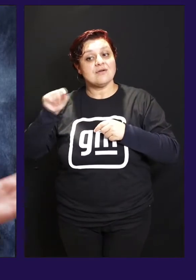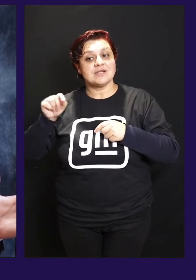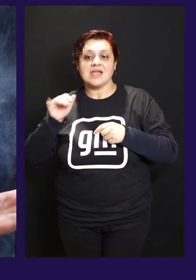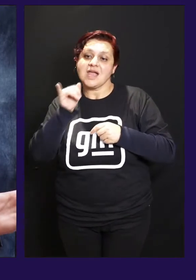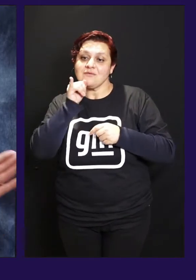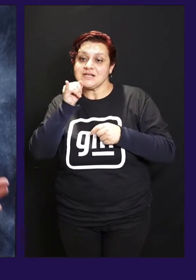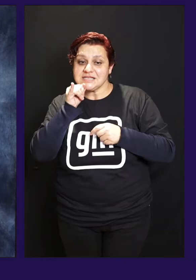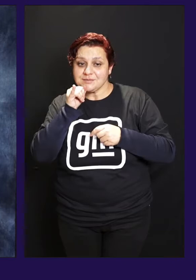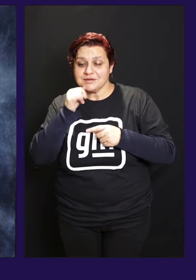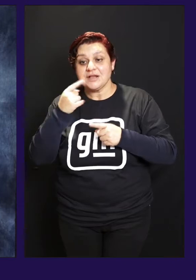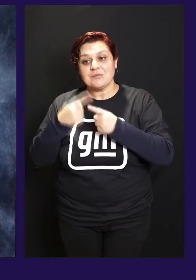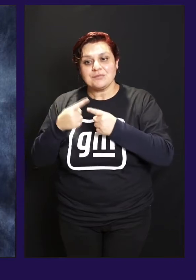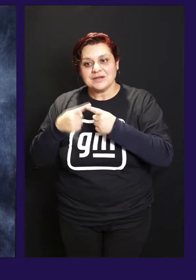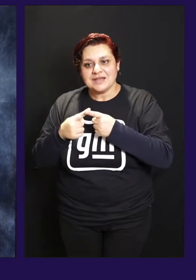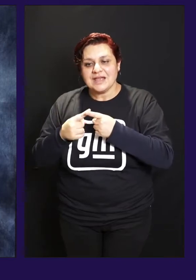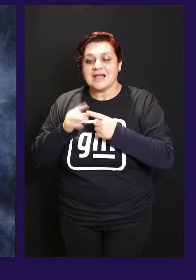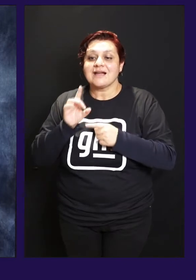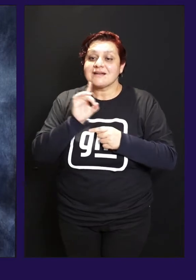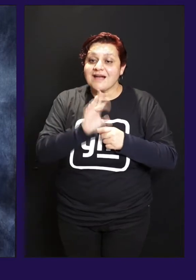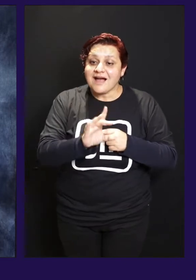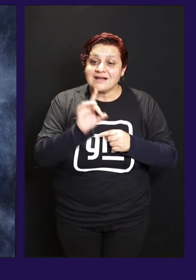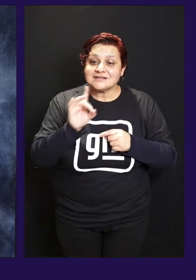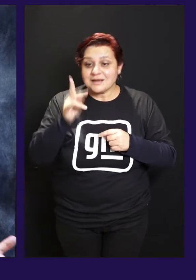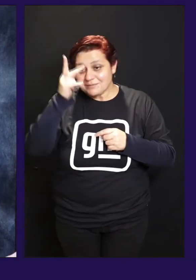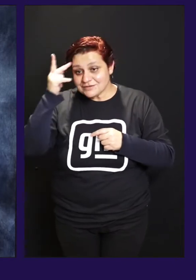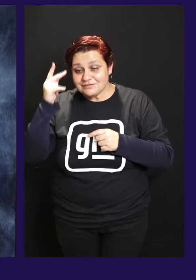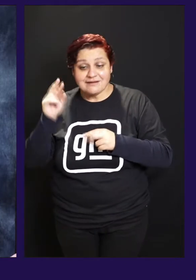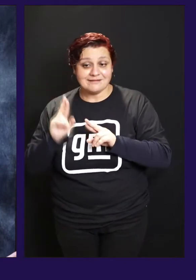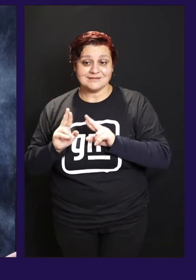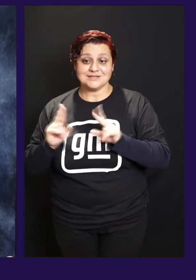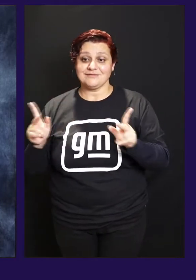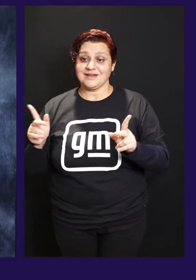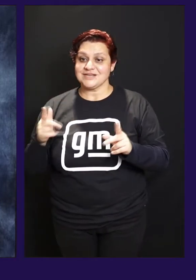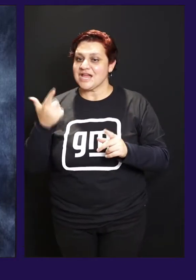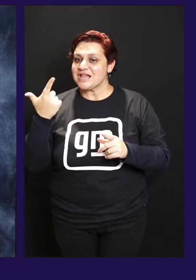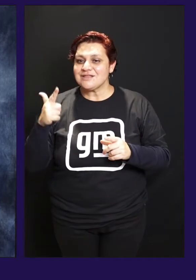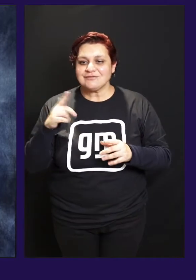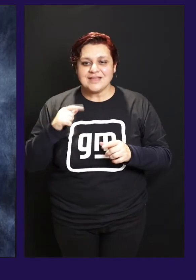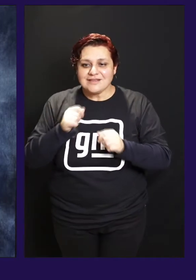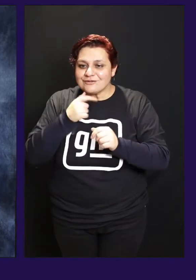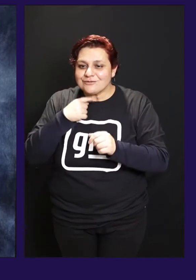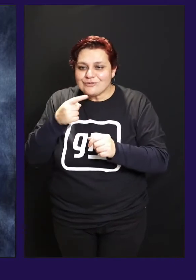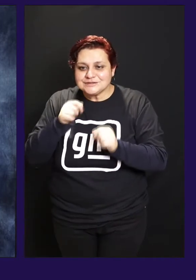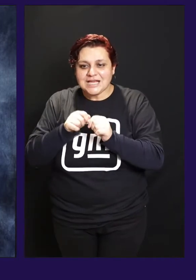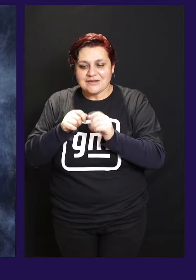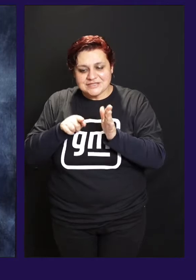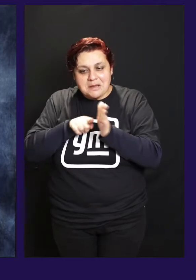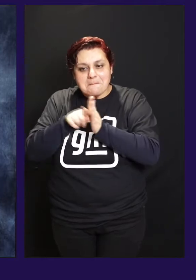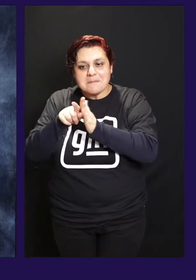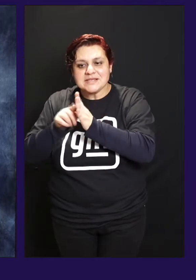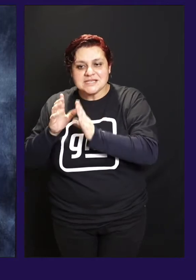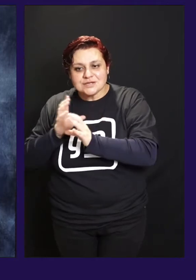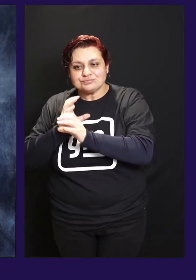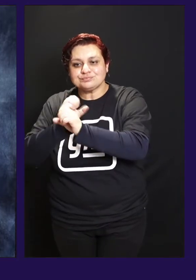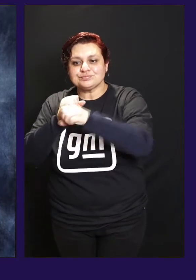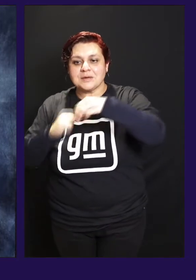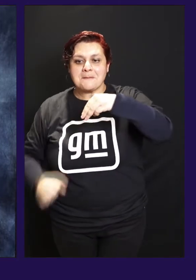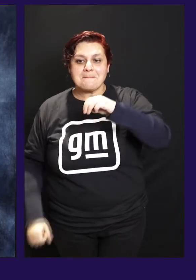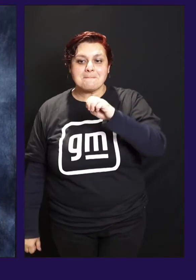todas as dimensões do corpo desses pilotos e chegar a um novo cockpit ideal. E assim eles